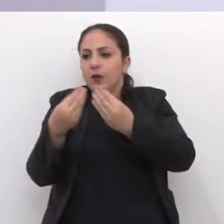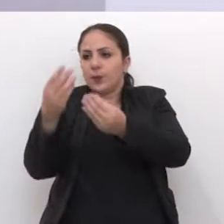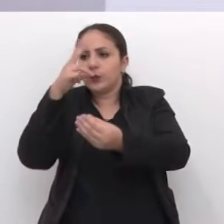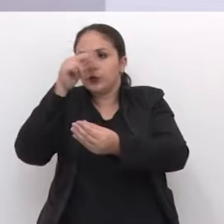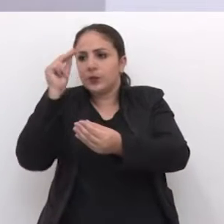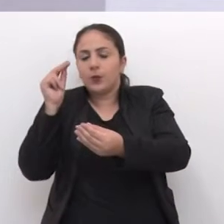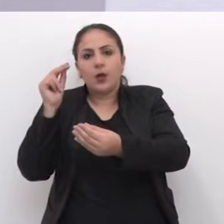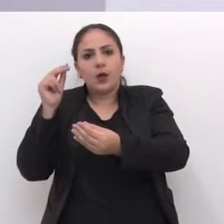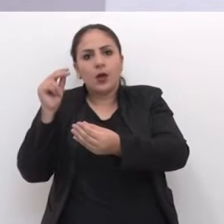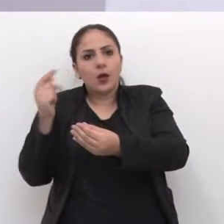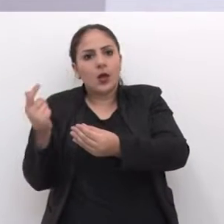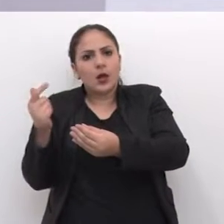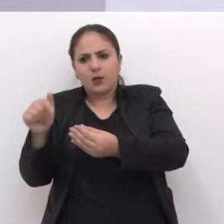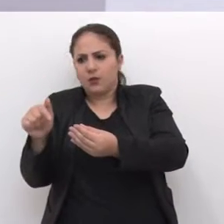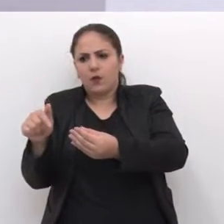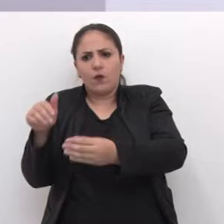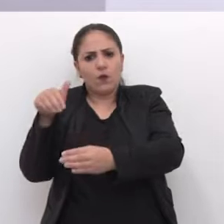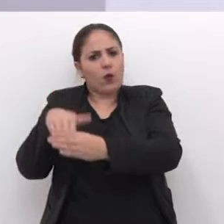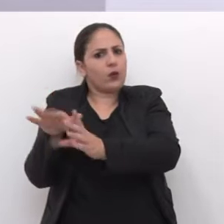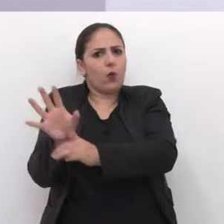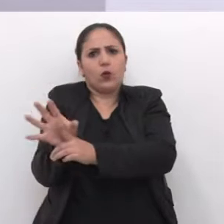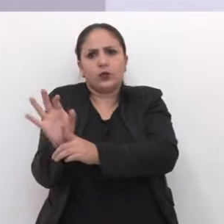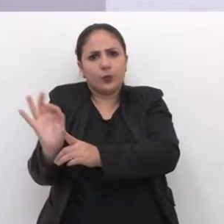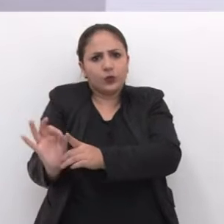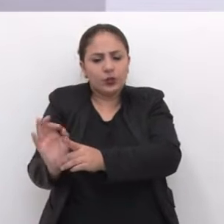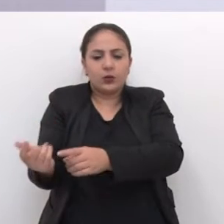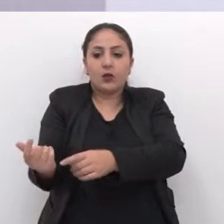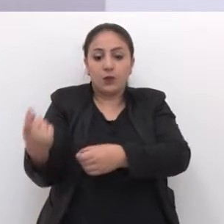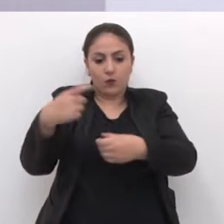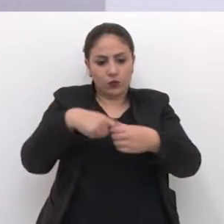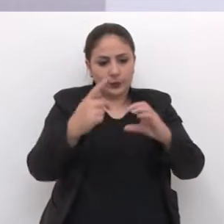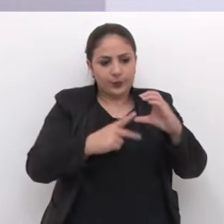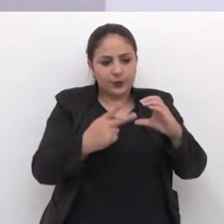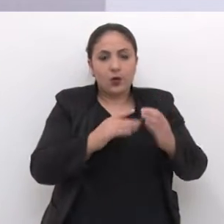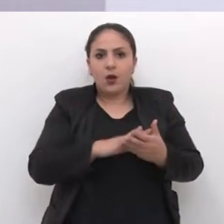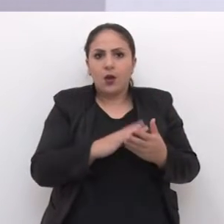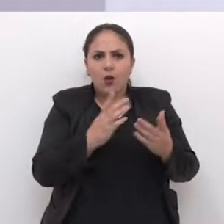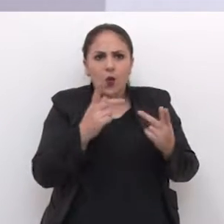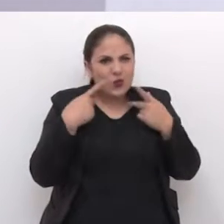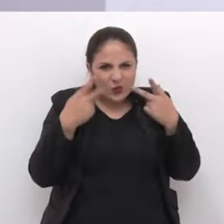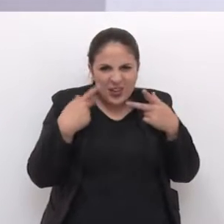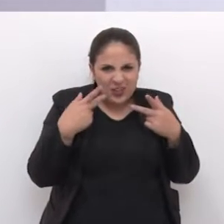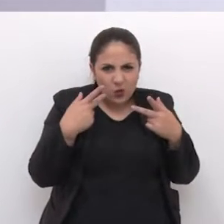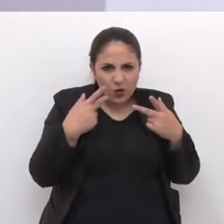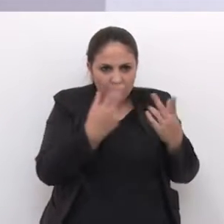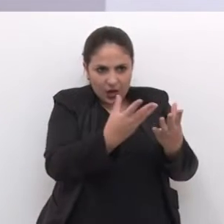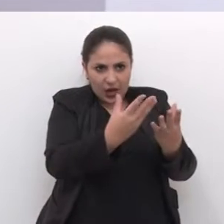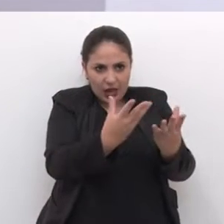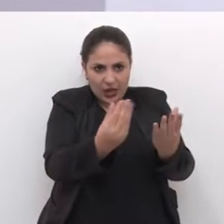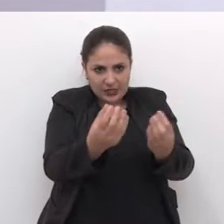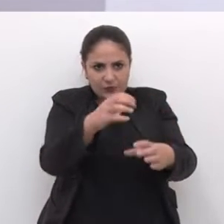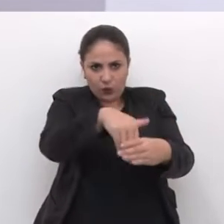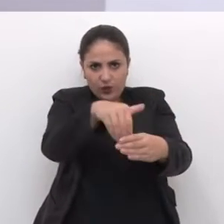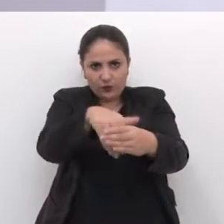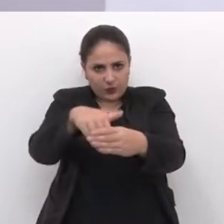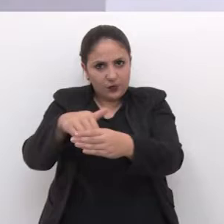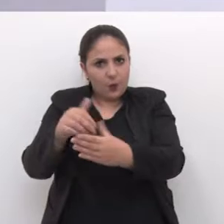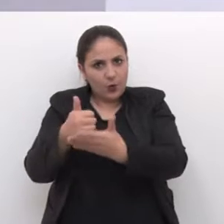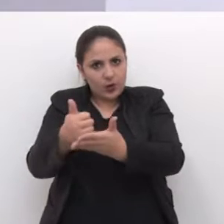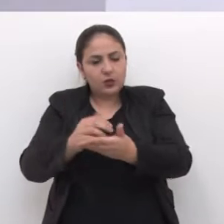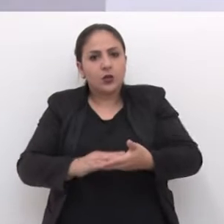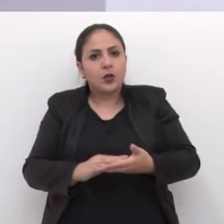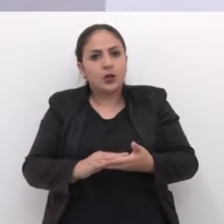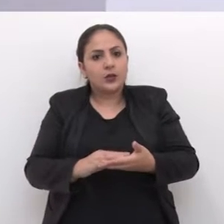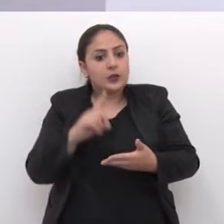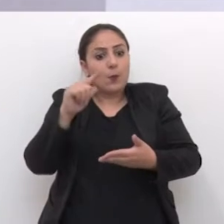veta o projeto. Quando o Executivo veta o projeto, ele volta para a Câmara. E daí os mesmos vereadores que votaram a favor, aí votam a favor do veto do prefeito.